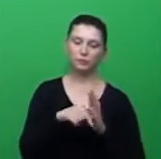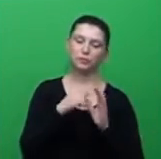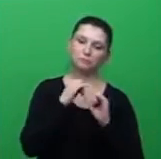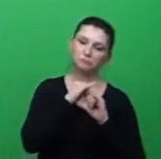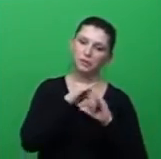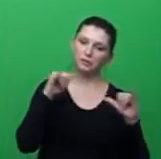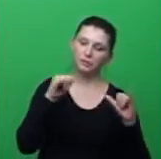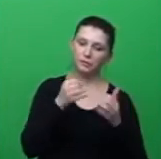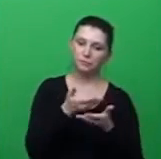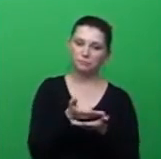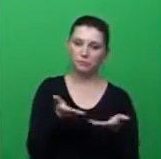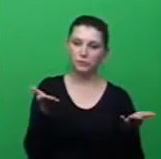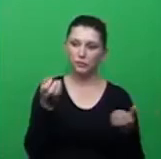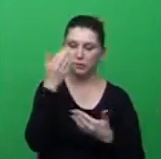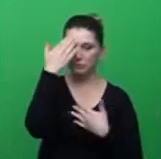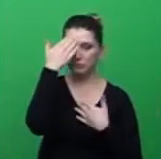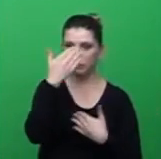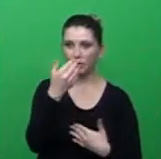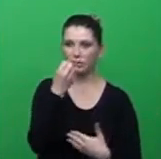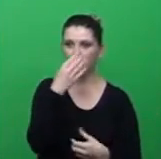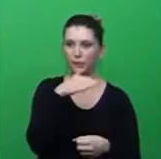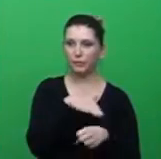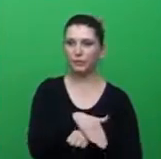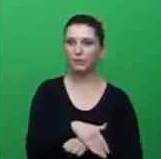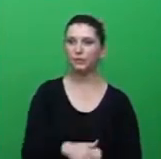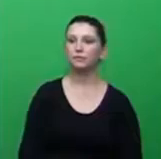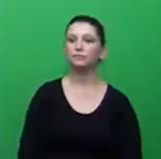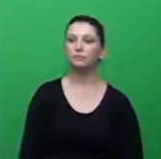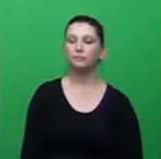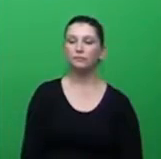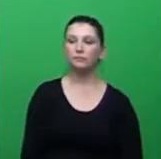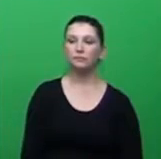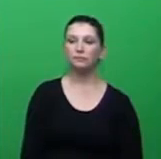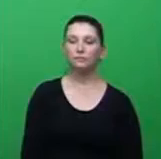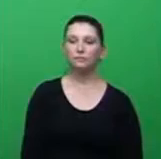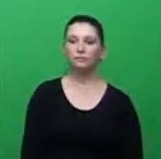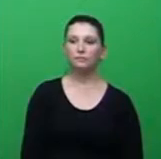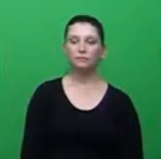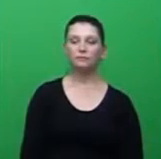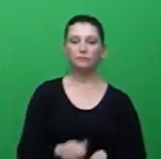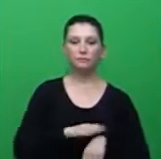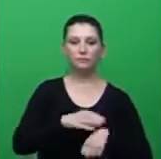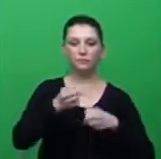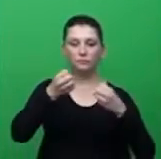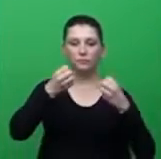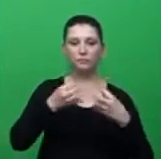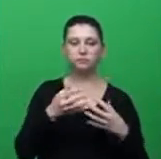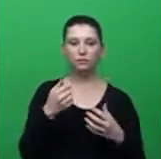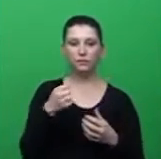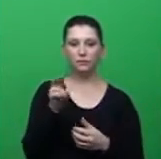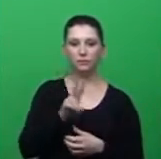Boa noite. Obrigada, presidente. Questão de ordem cedida ao vereador Ricardo Fabris.